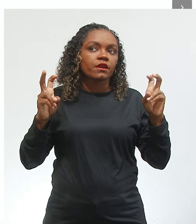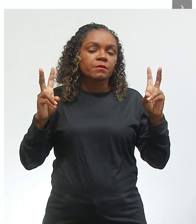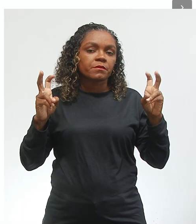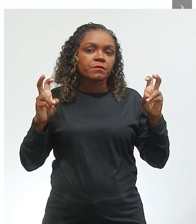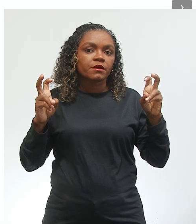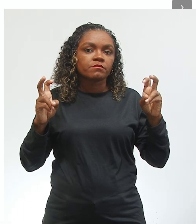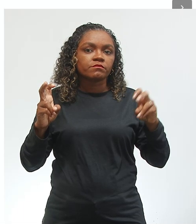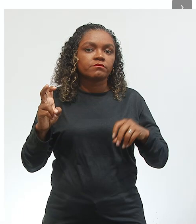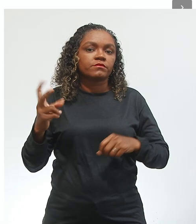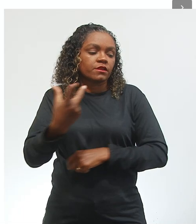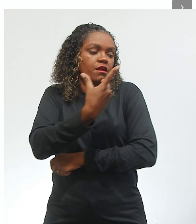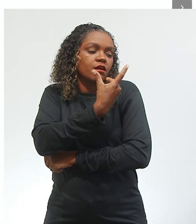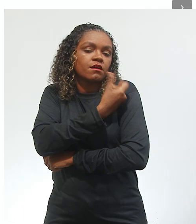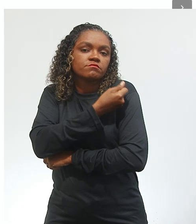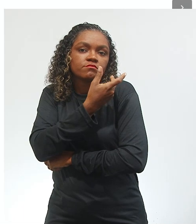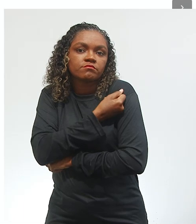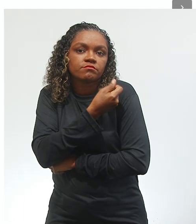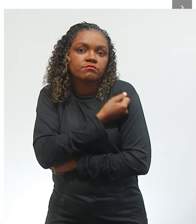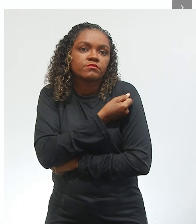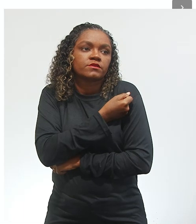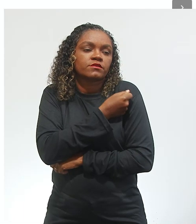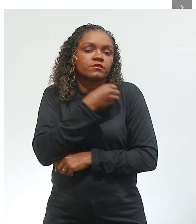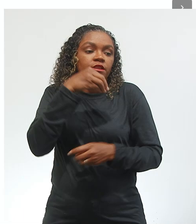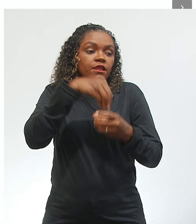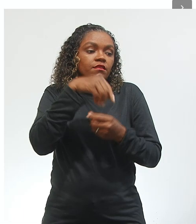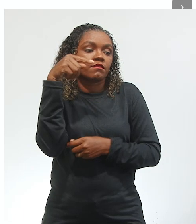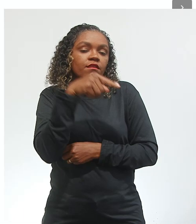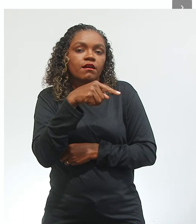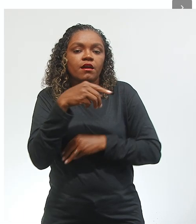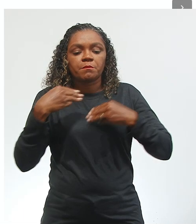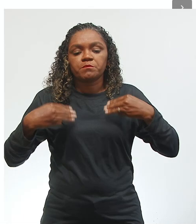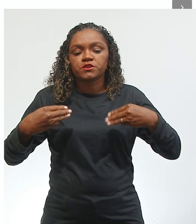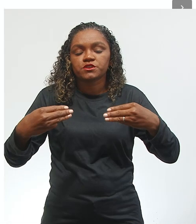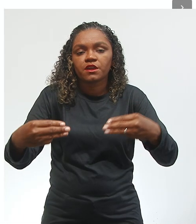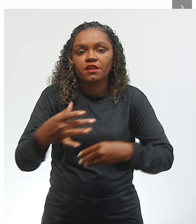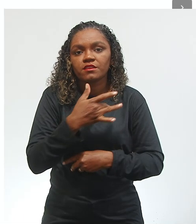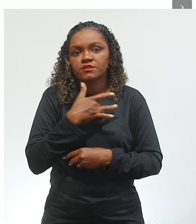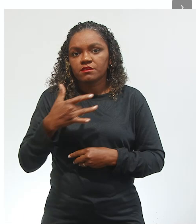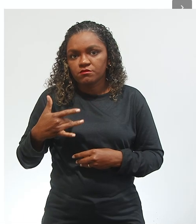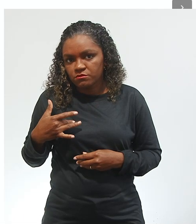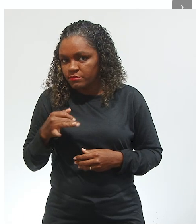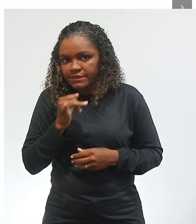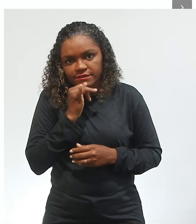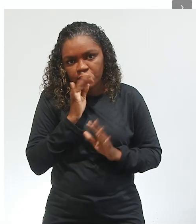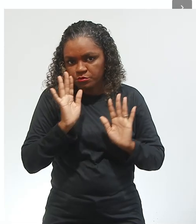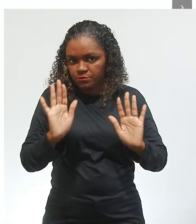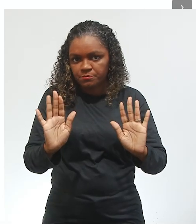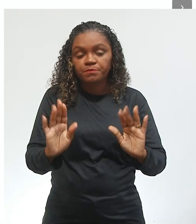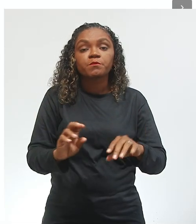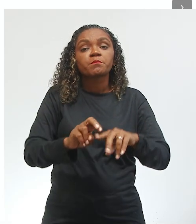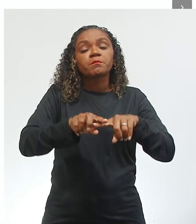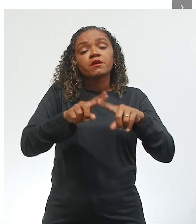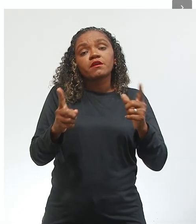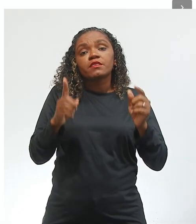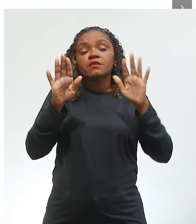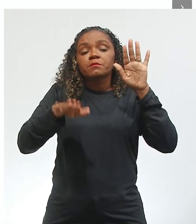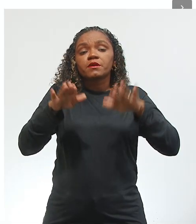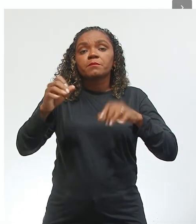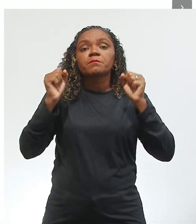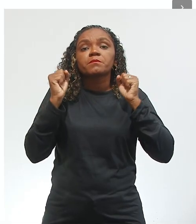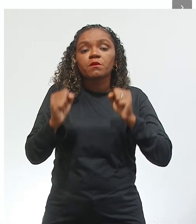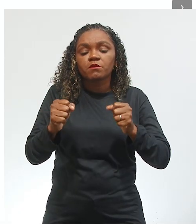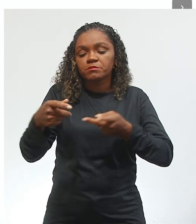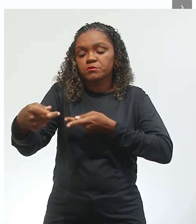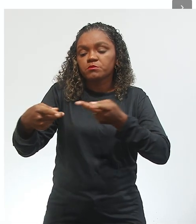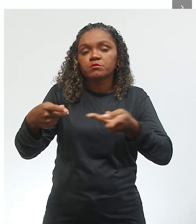campanha de vacinação dentro do Ministério da Saúde. Mas ele também pode ser de um